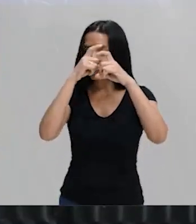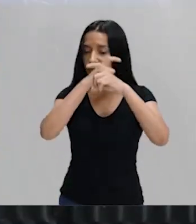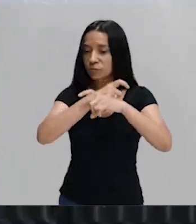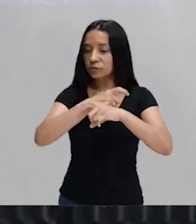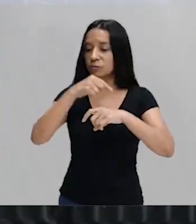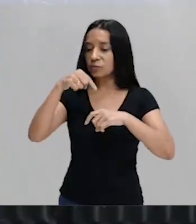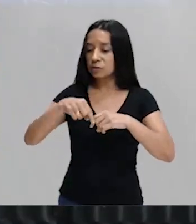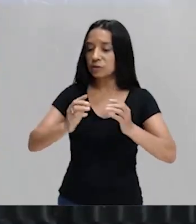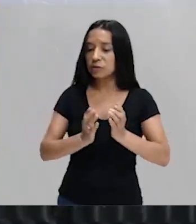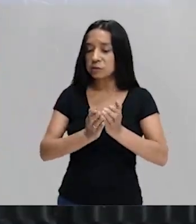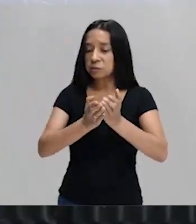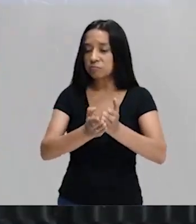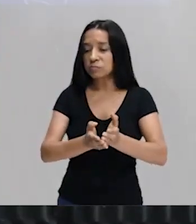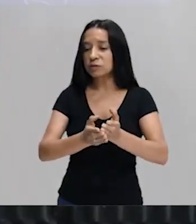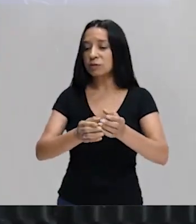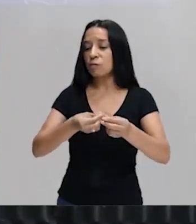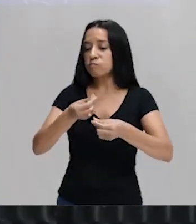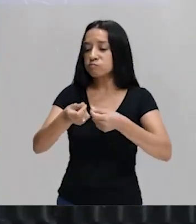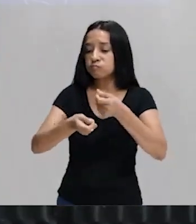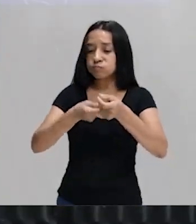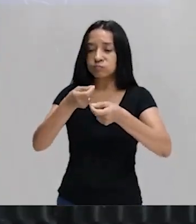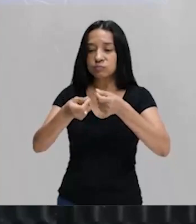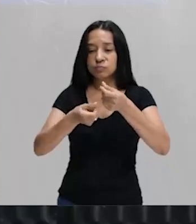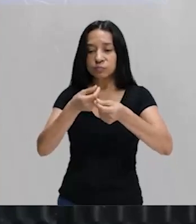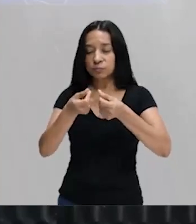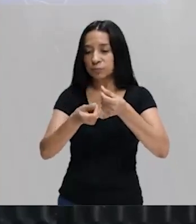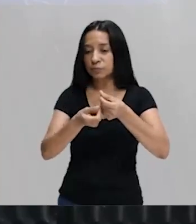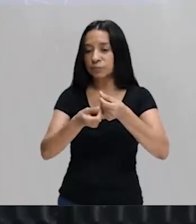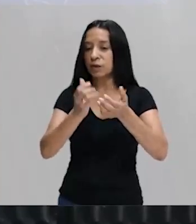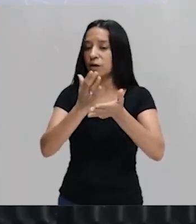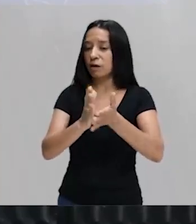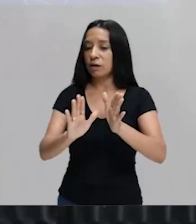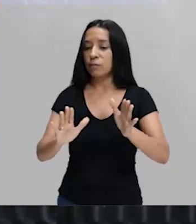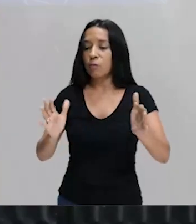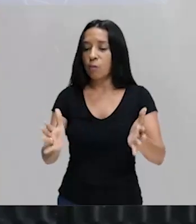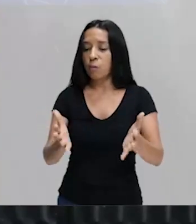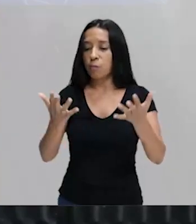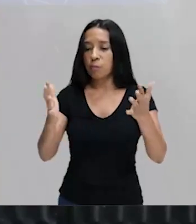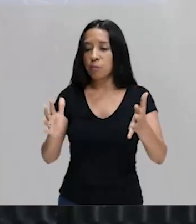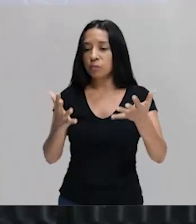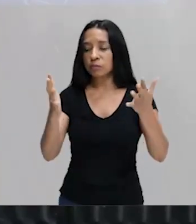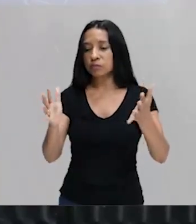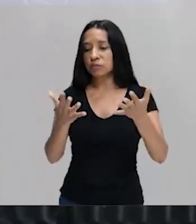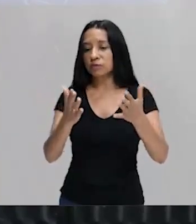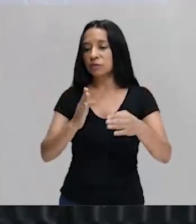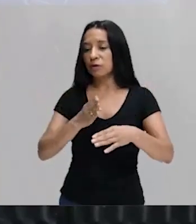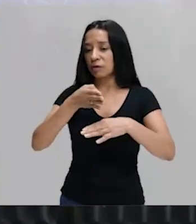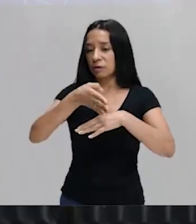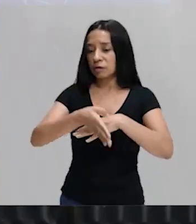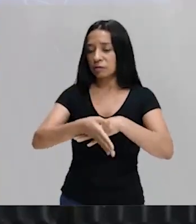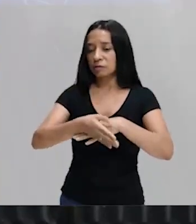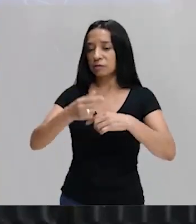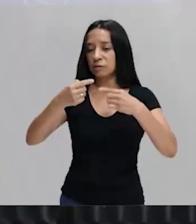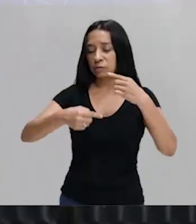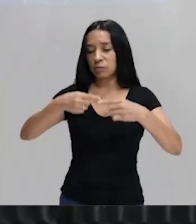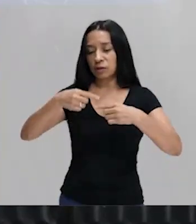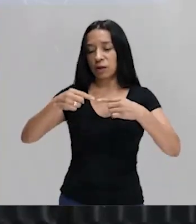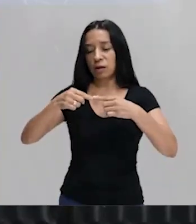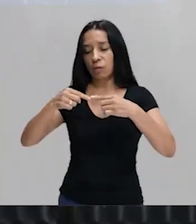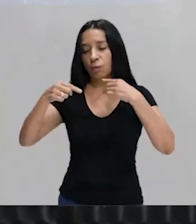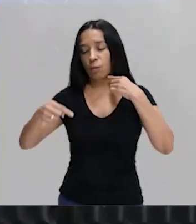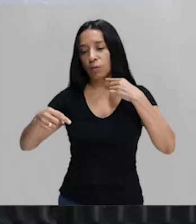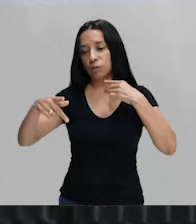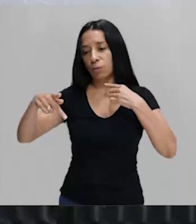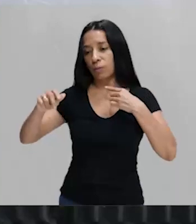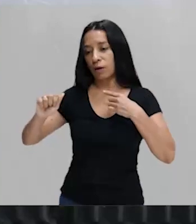brasileiro, como defendia esse livre comércio, acabou, na verdade, motivando a entrar em uma guerra contra o Paraguai, juntamente com a